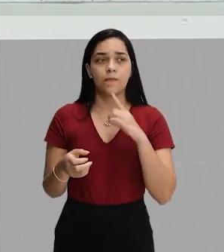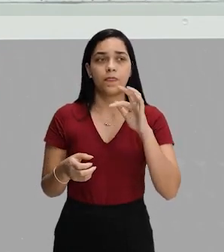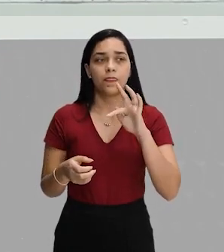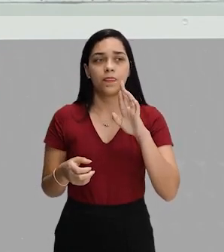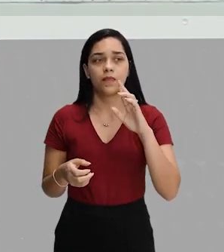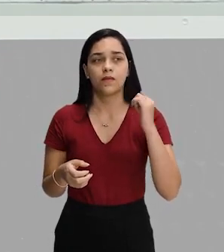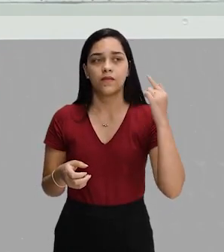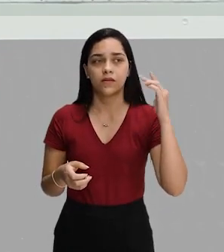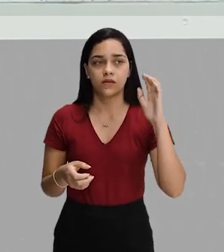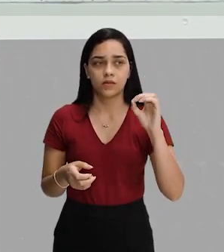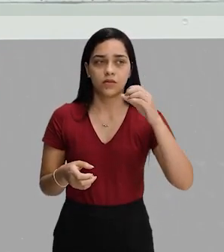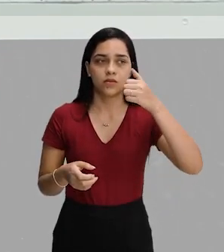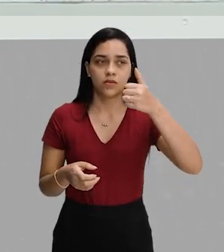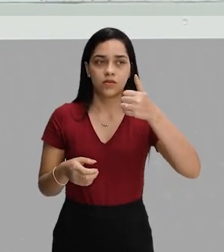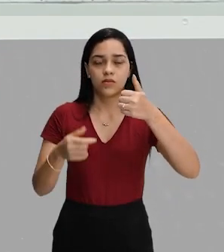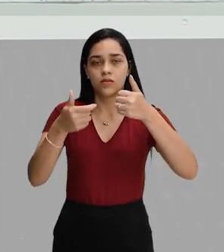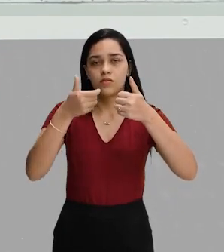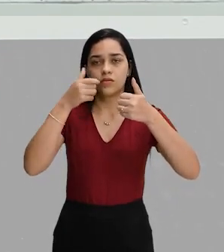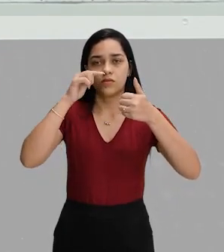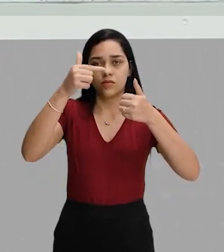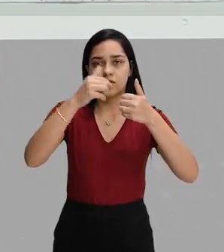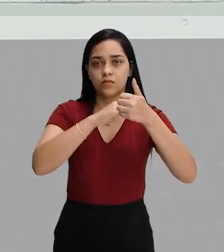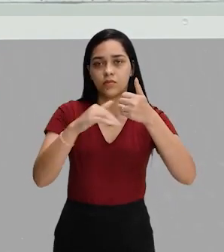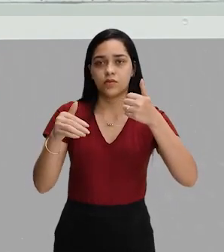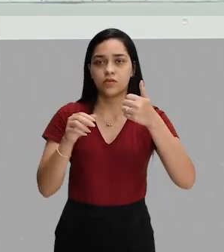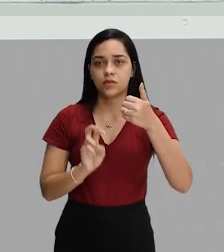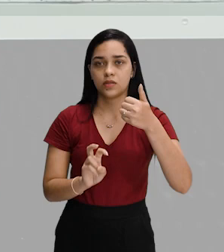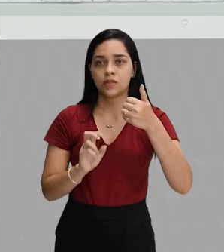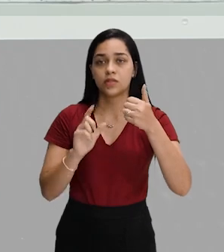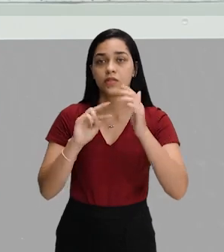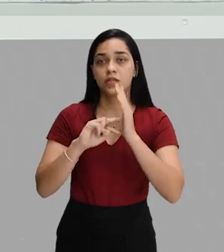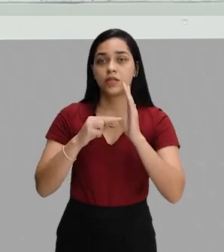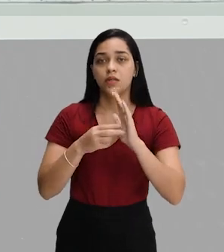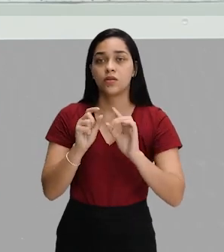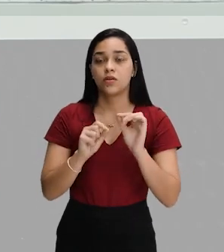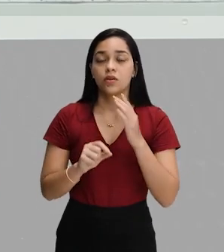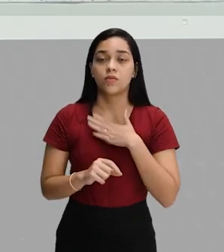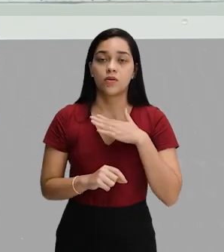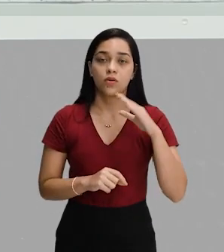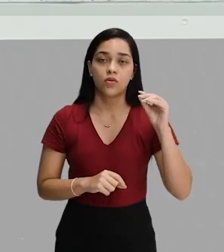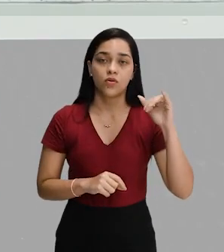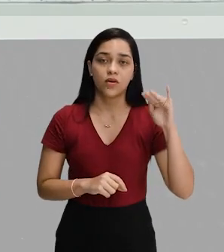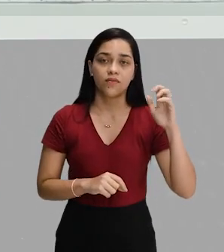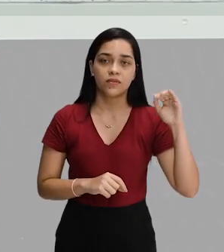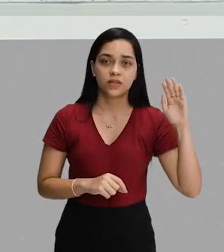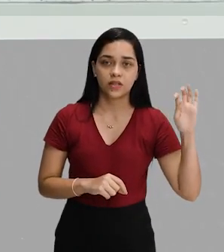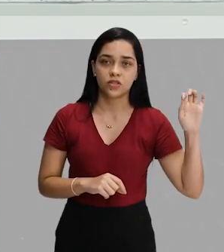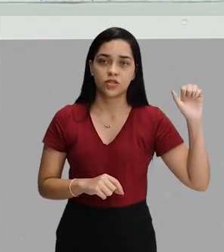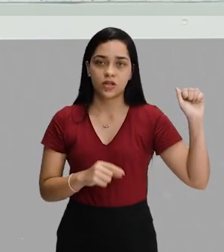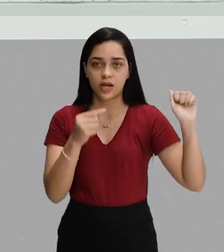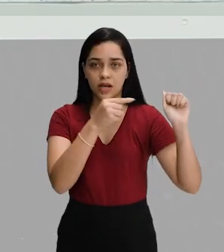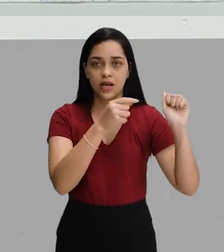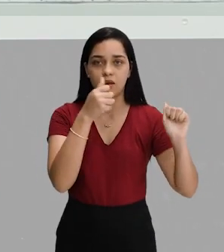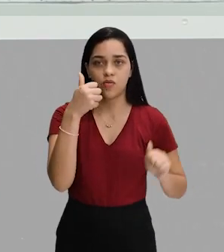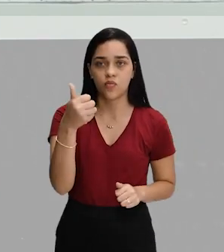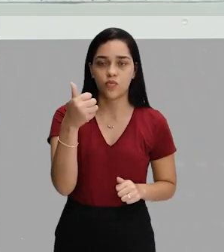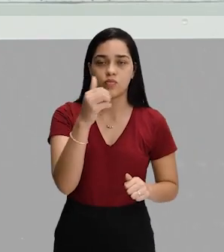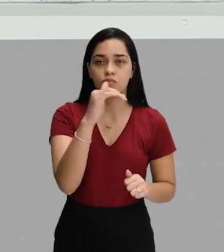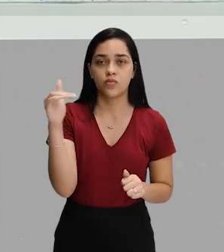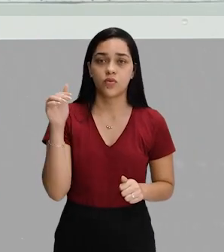fração multiplicando o x ao quadrado. Então, isso quer dizer o quê? Que o meu coeficiente A é